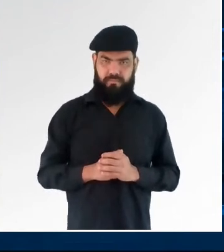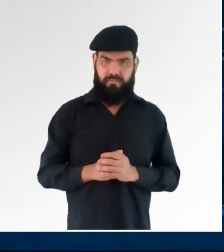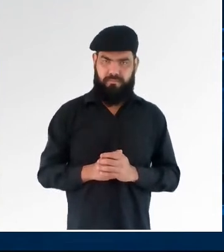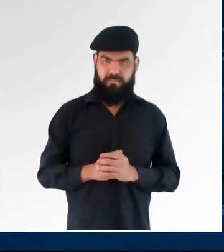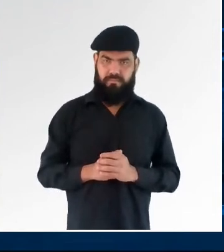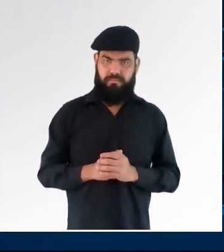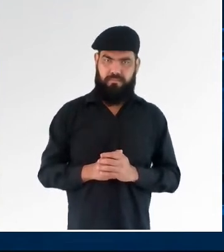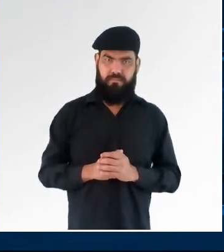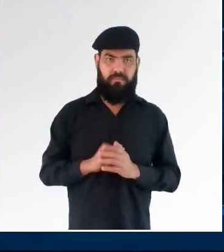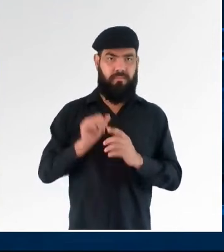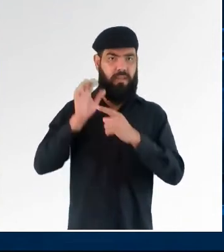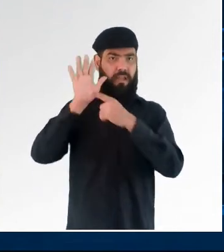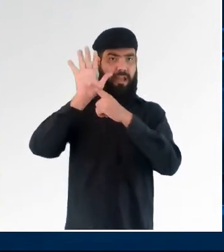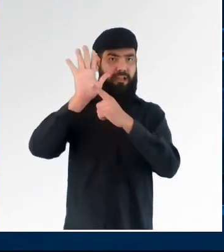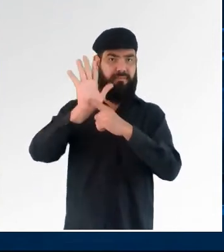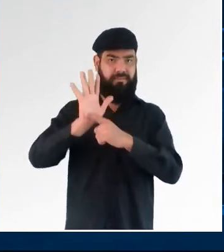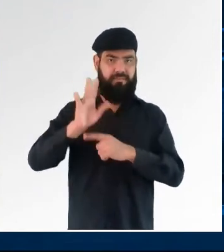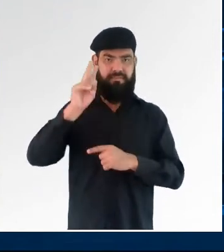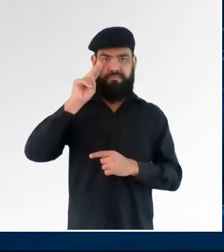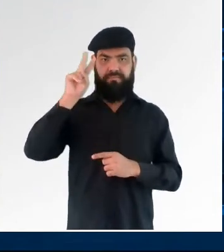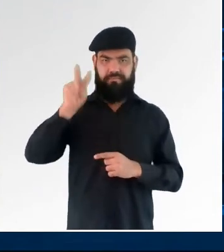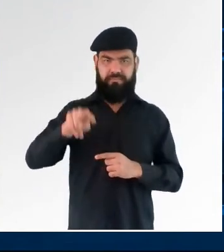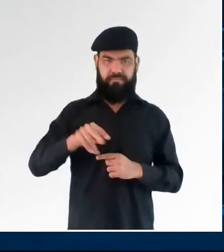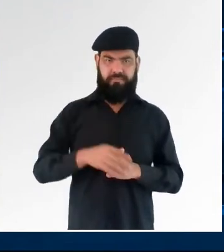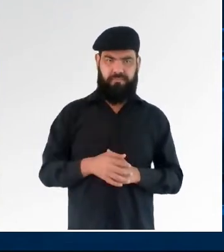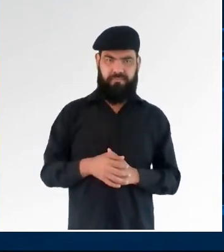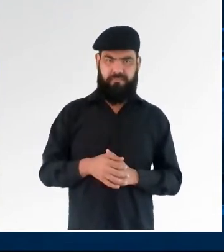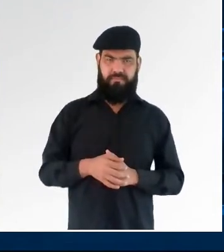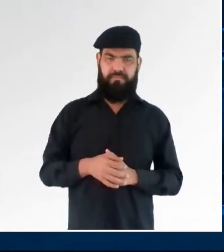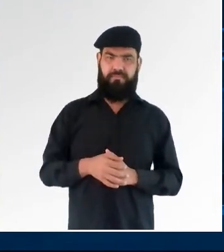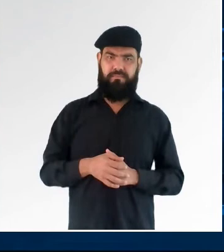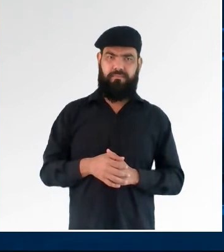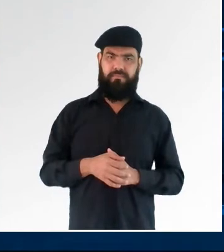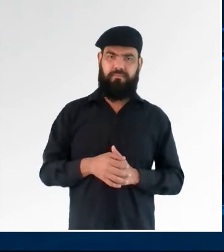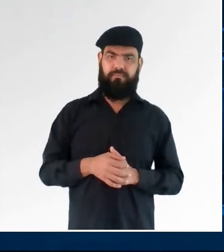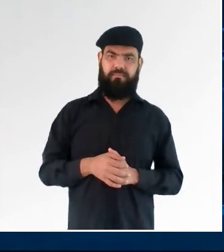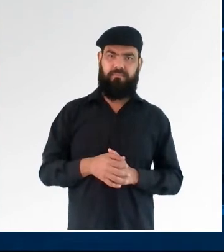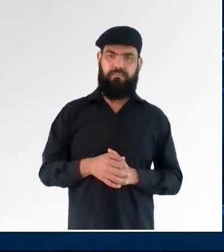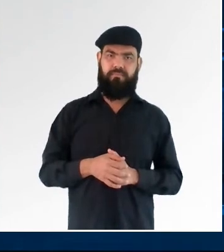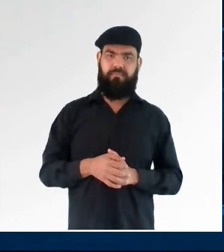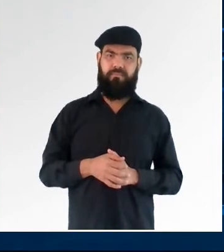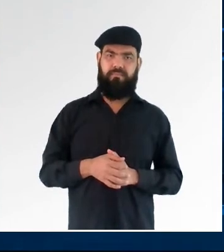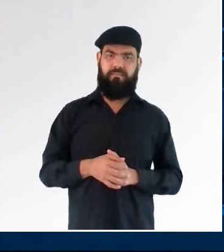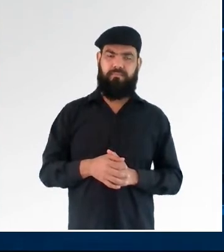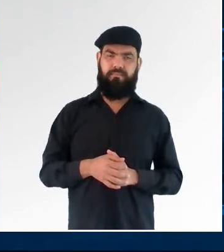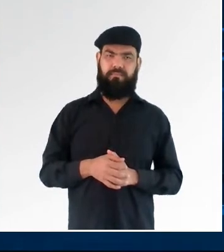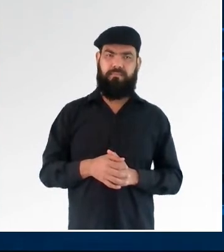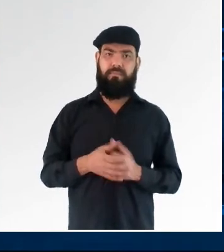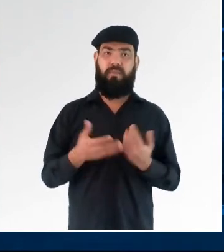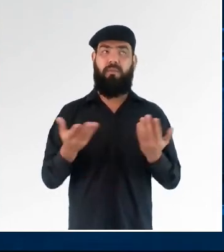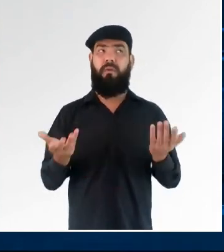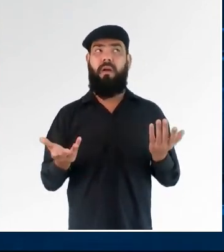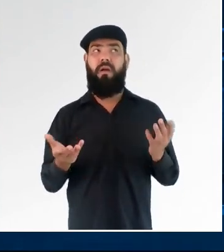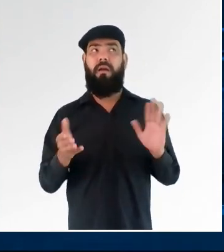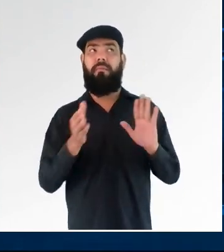explicitação das intenções do autor. Então ele vai indicar qual é a intenção dele. Ele vai criticar, fazer uma